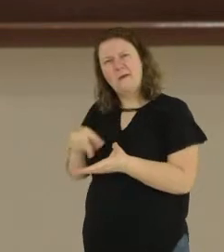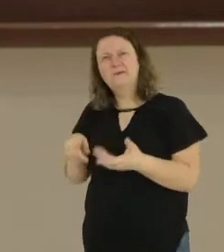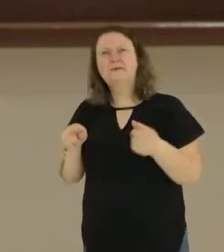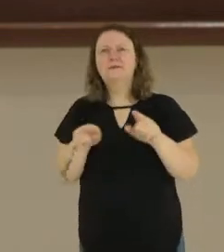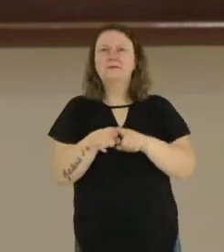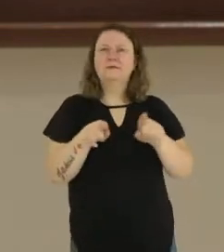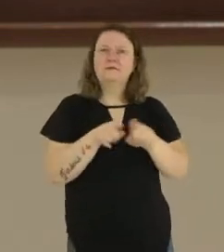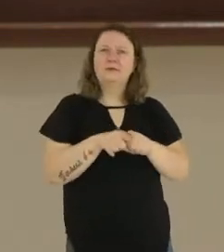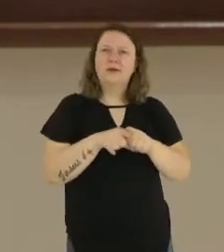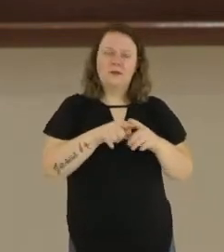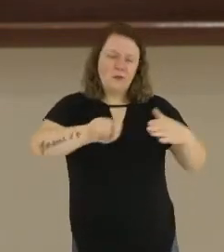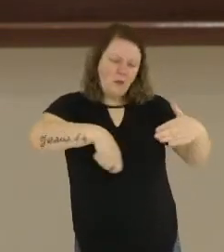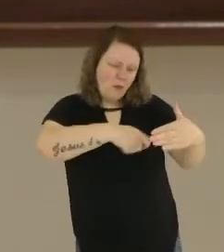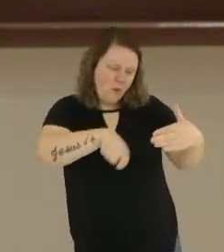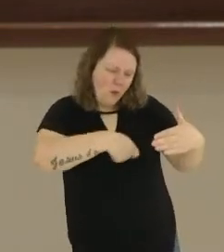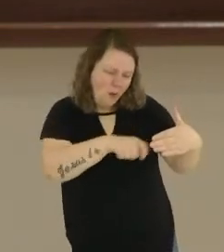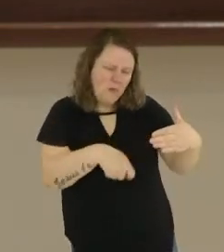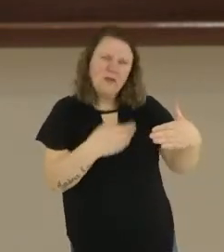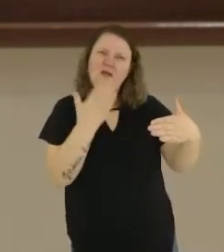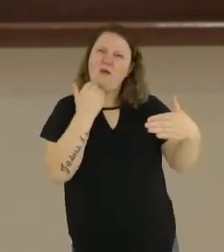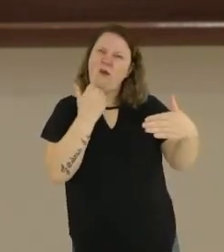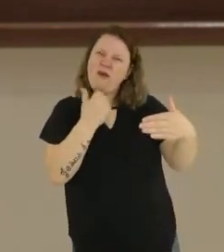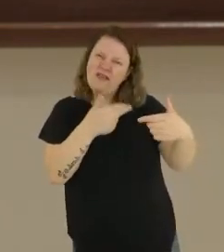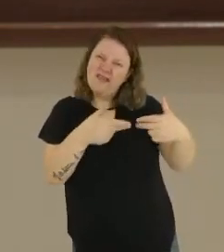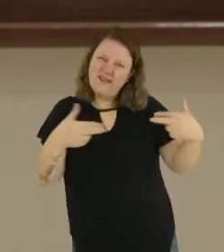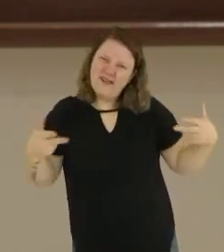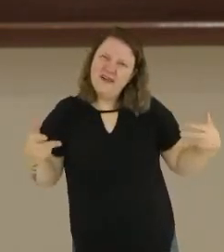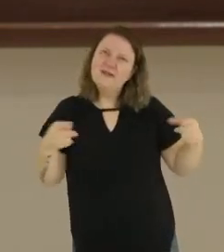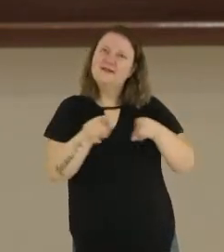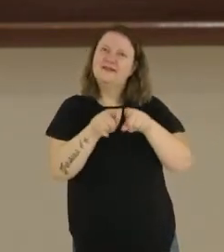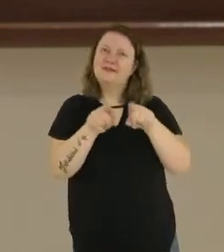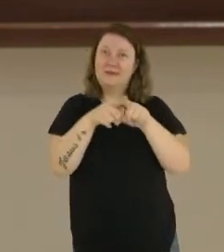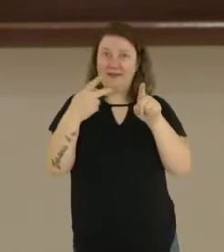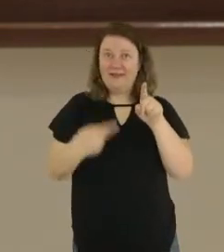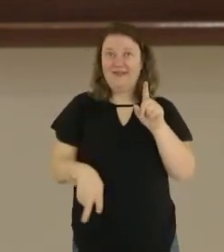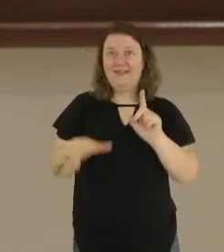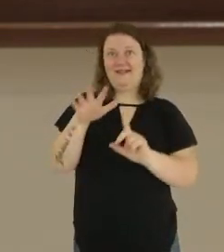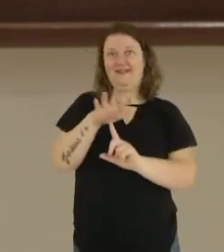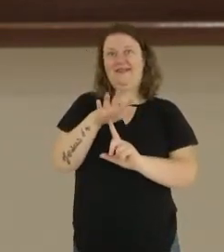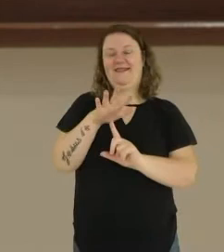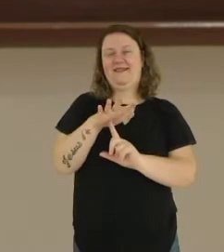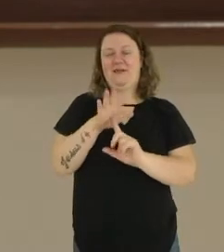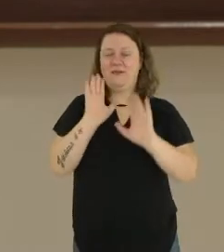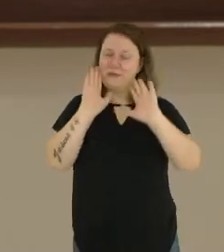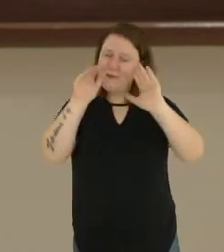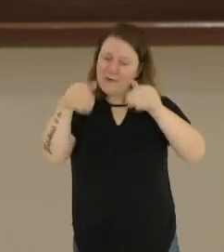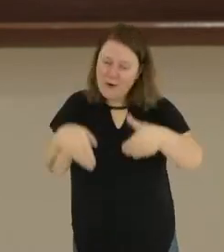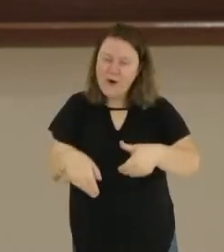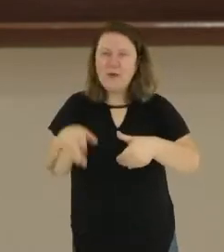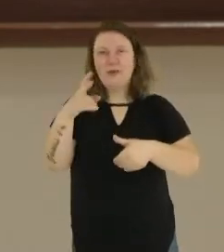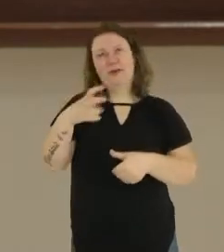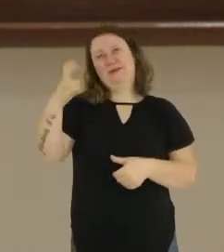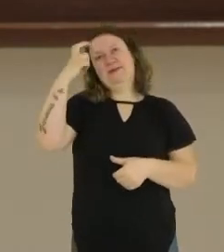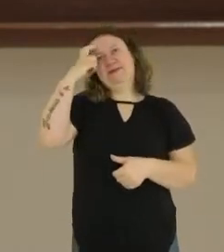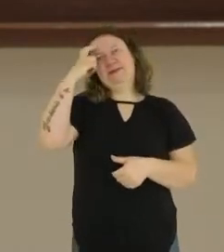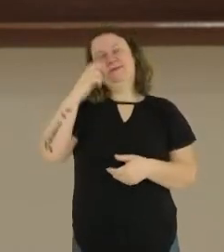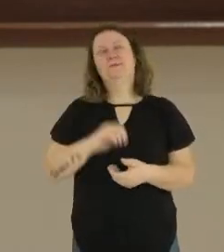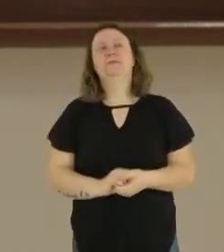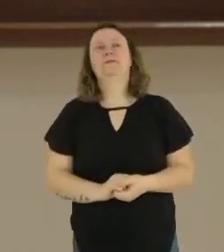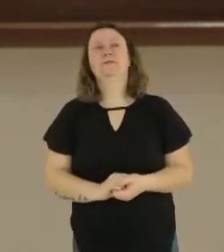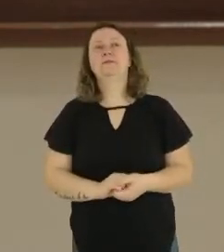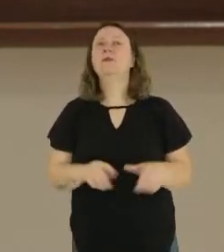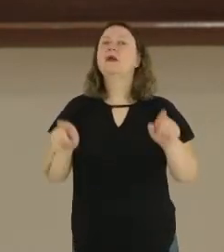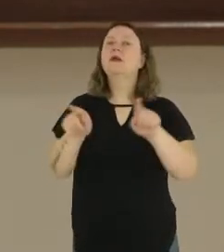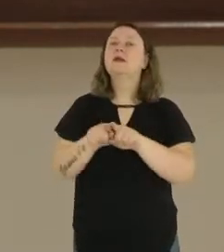ligadas à culinária específica que nós vamos ter aqui no estado do Paraná. E daí a gente vai pensar o seguinte: as colônias